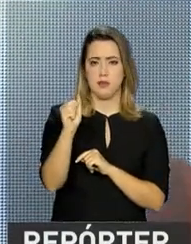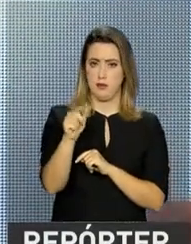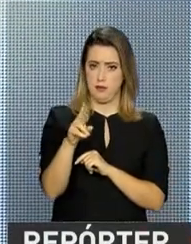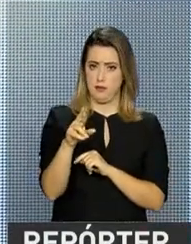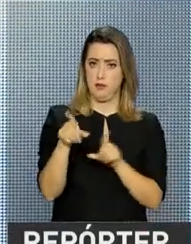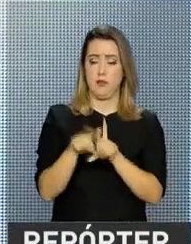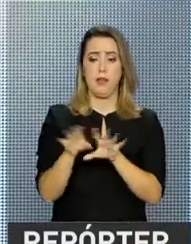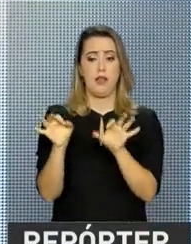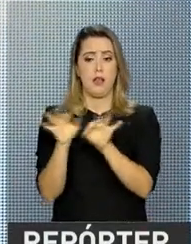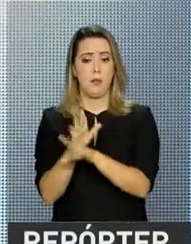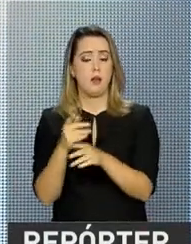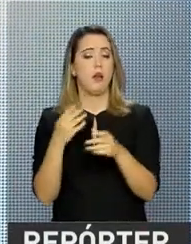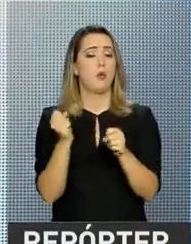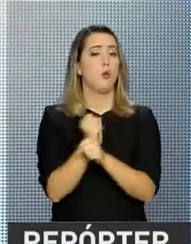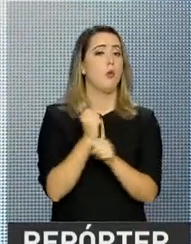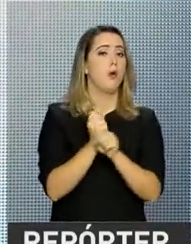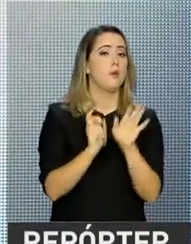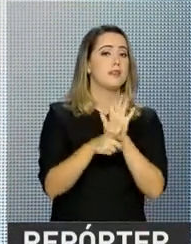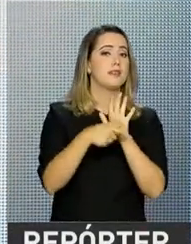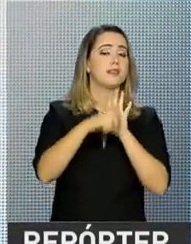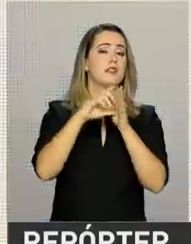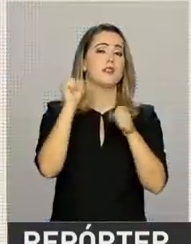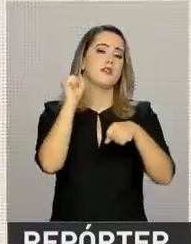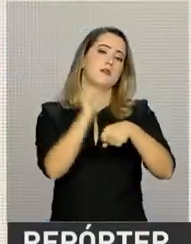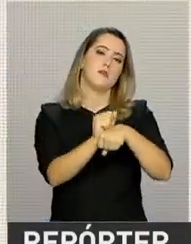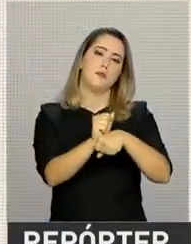de todos os portes e por todo o país.